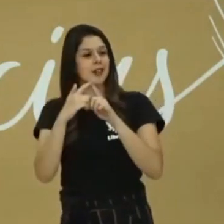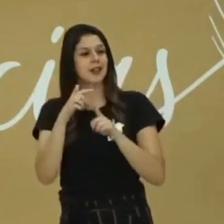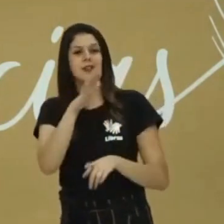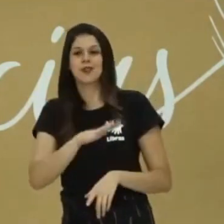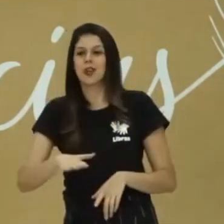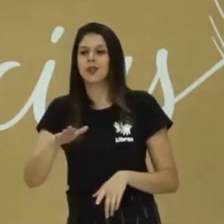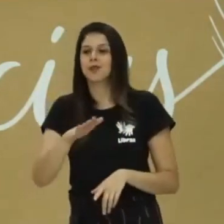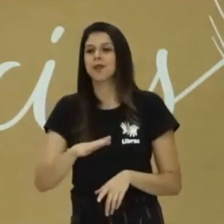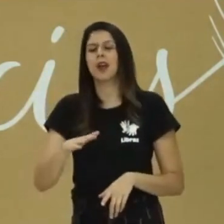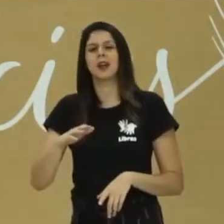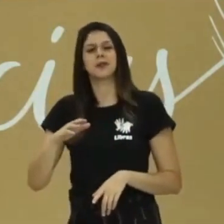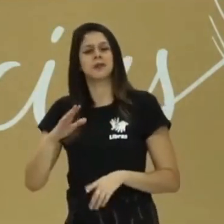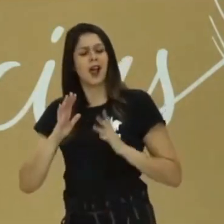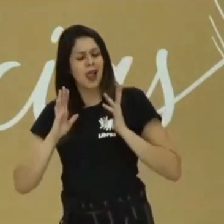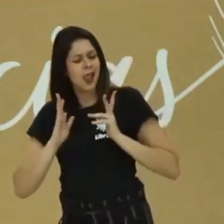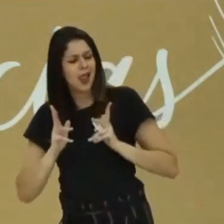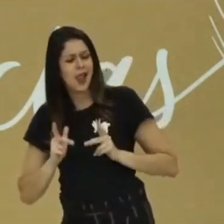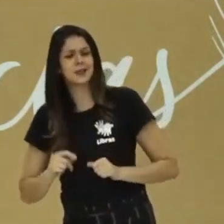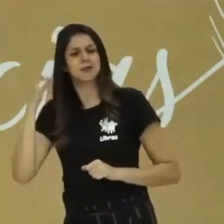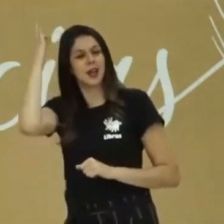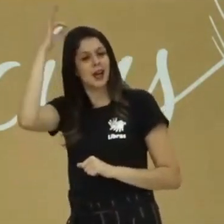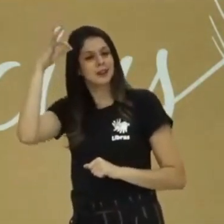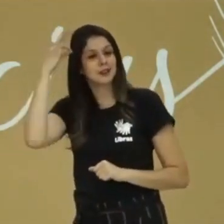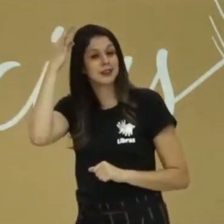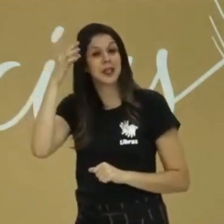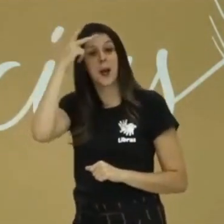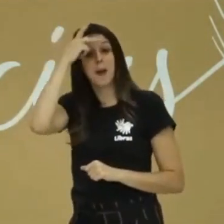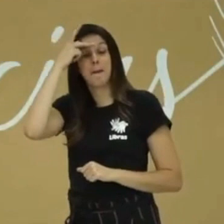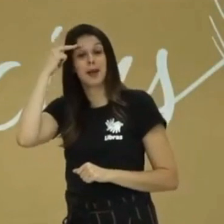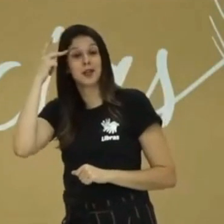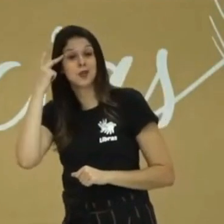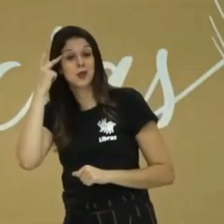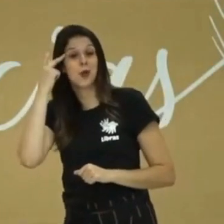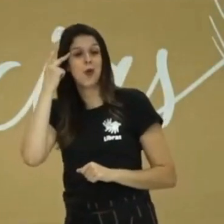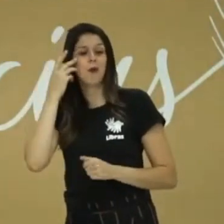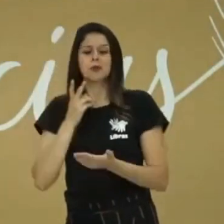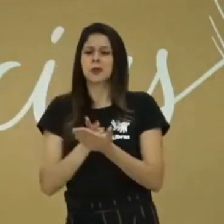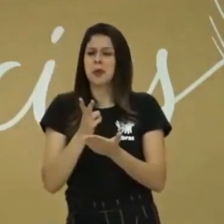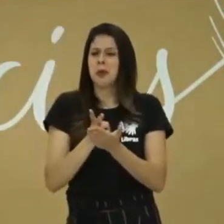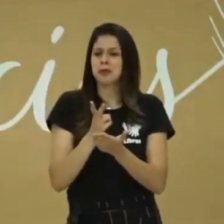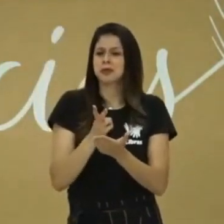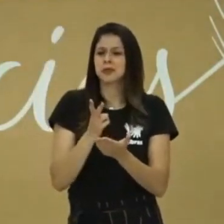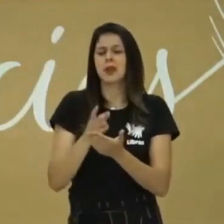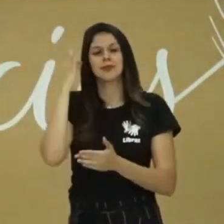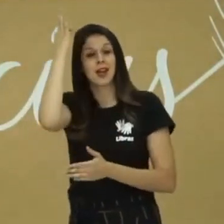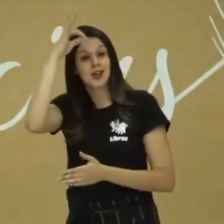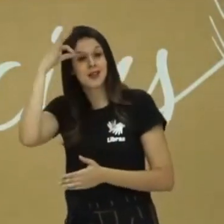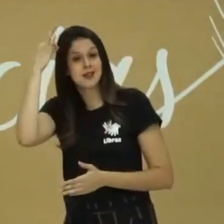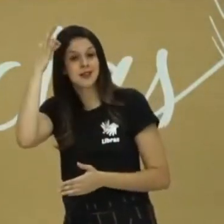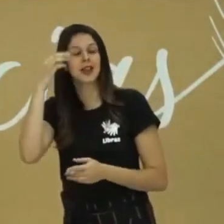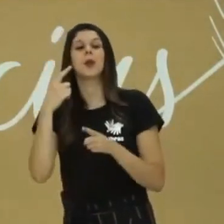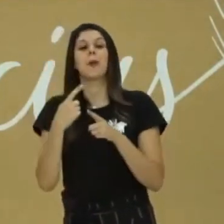remida e lavada no sangue do cordeiro aqueles que lavaram suas vestiduras no sangue do cordeiro